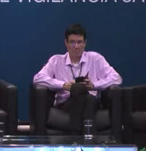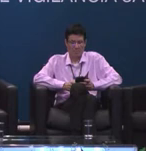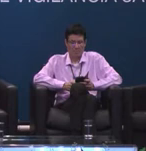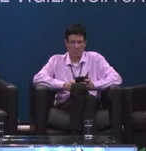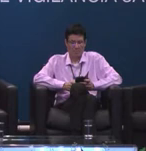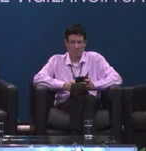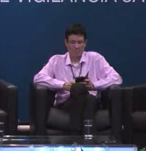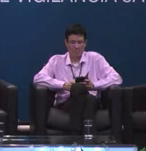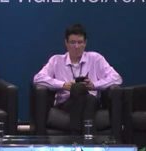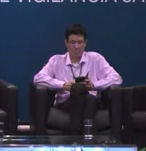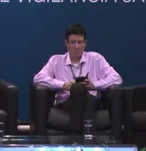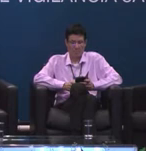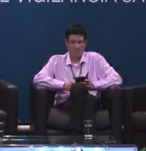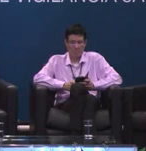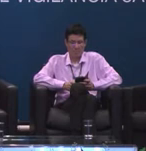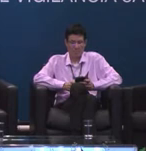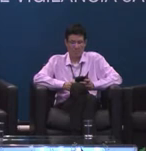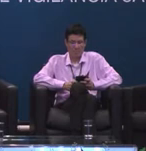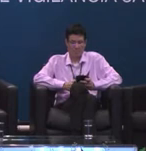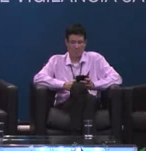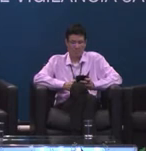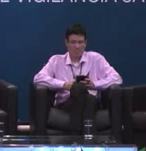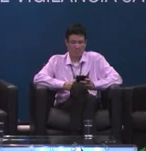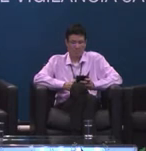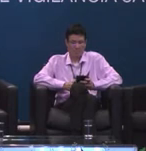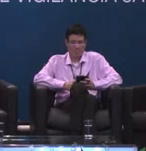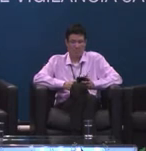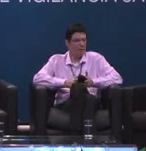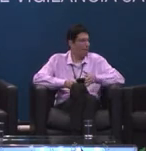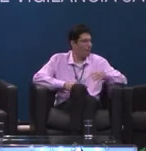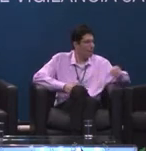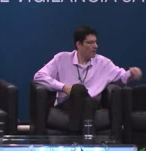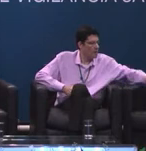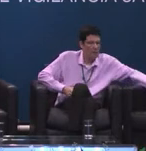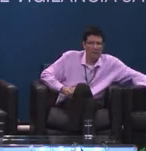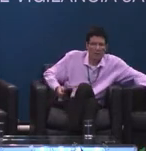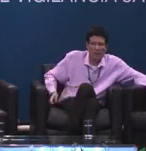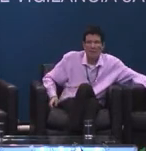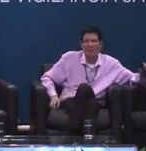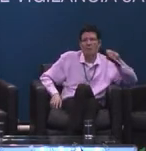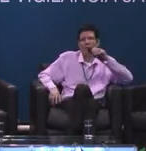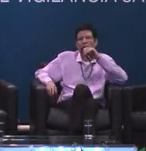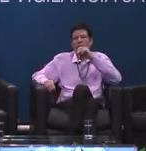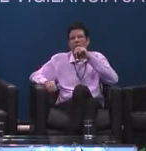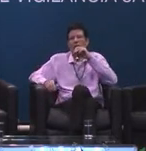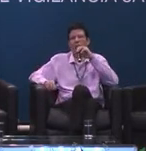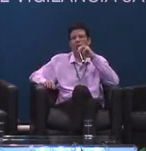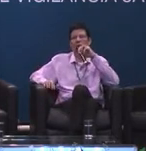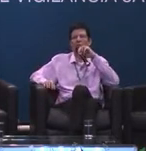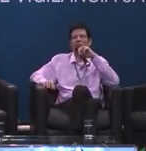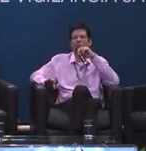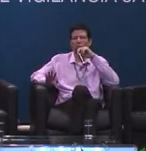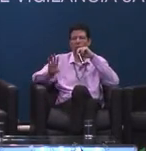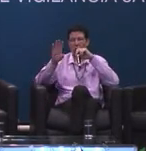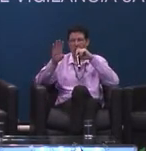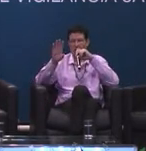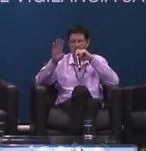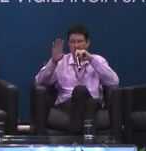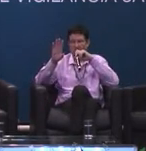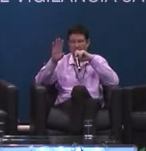que albergam um alto risco na sua... Não, a gente ficou de falar alguma coisa sobre... Não, peraí, vamos por